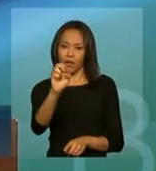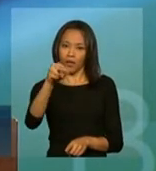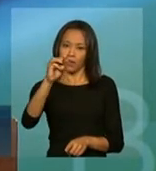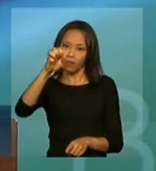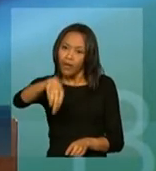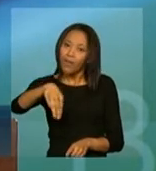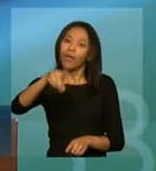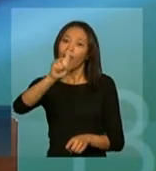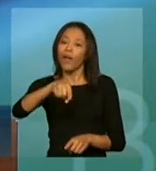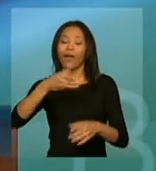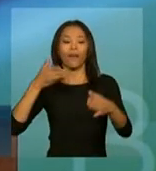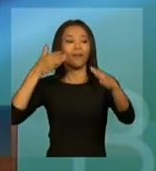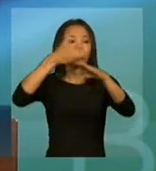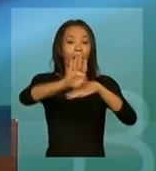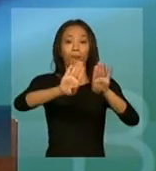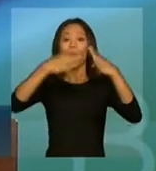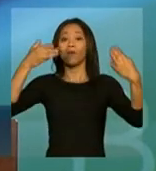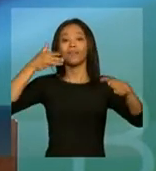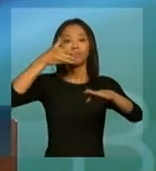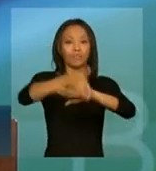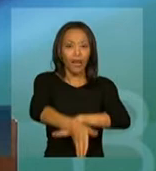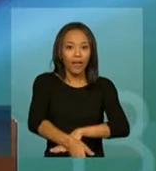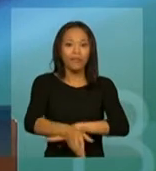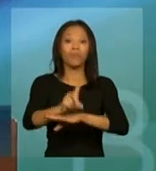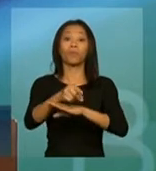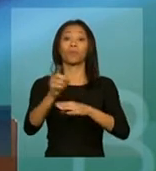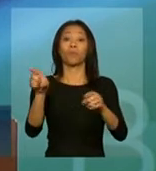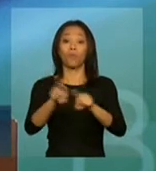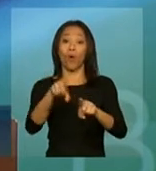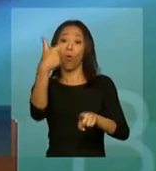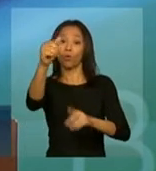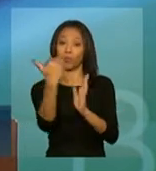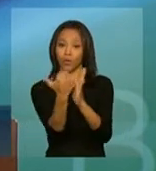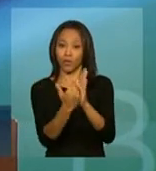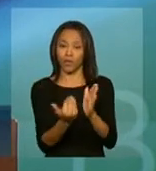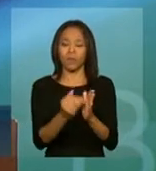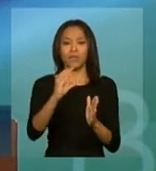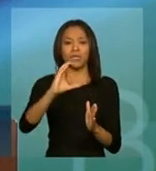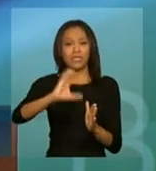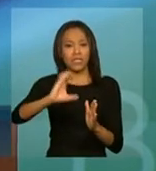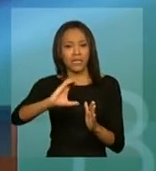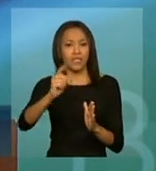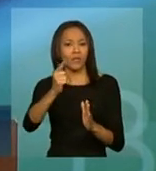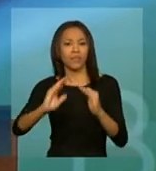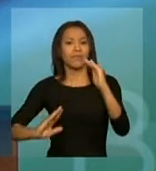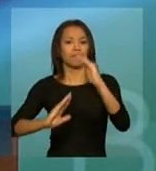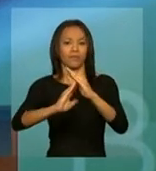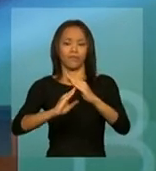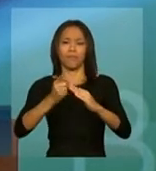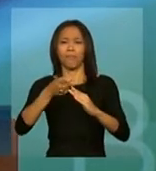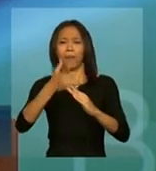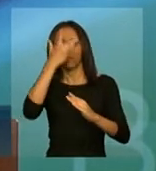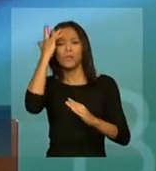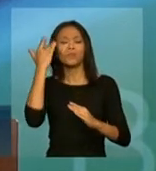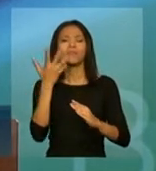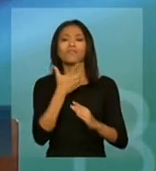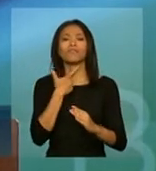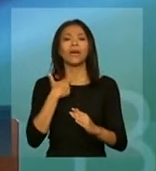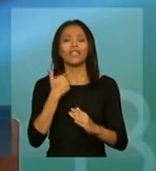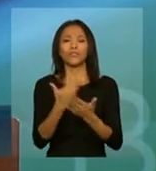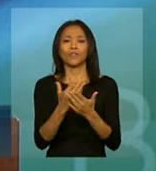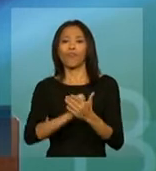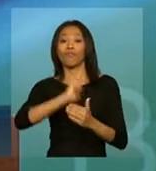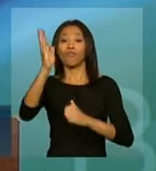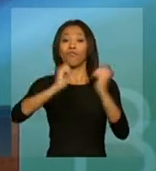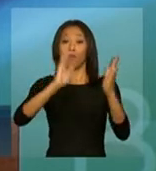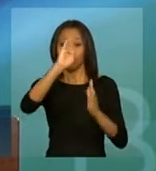Sem Fronteiras, muito elogiado internacionalmente, que vem permitindo a mais de 60 mil jovens universitários do Brasil o acesso